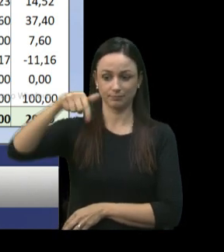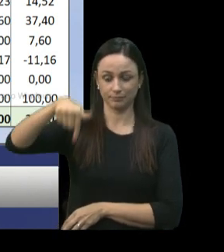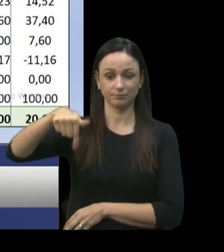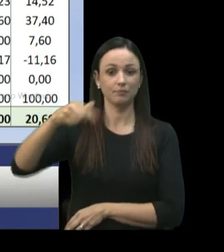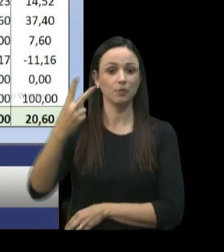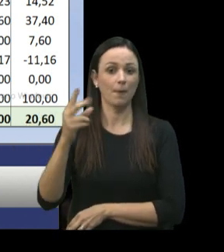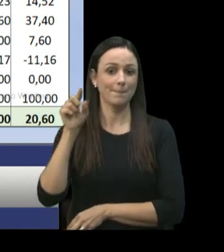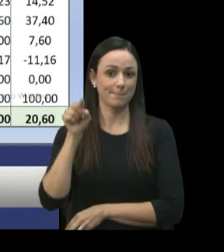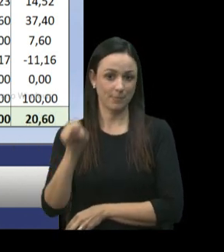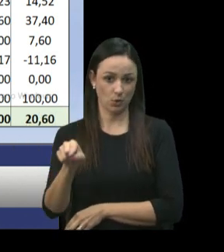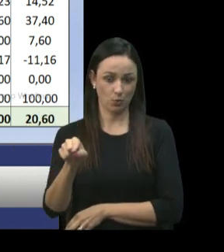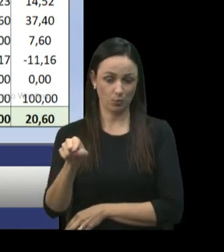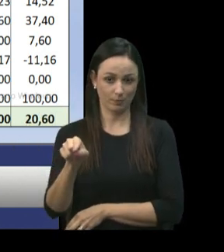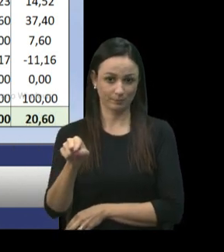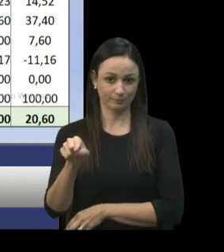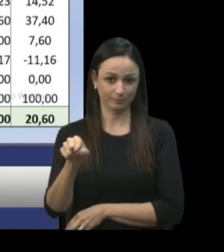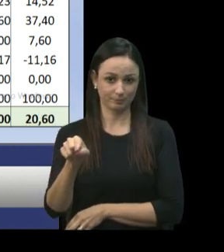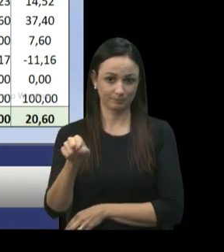376.572.000,